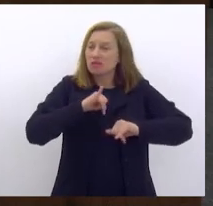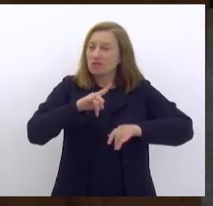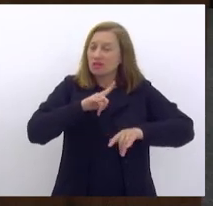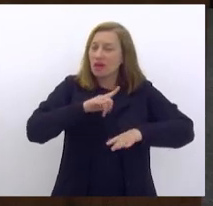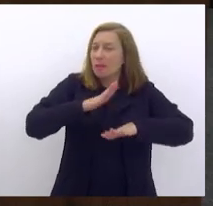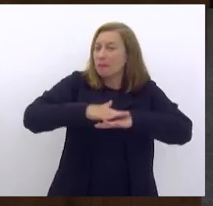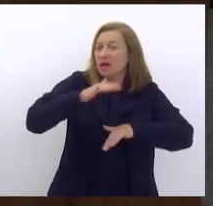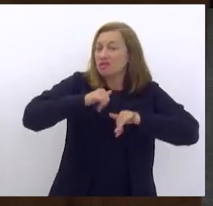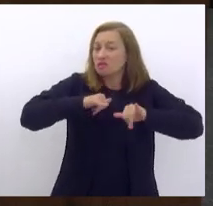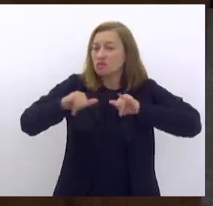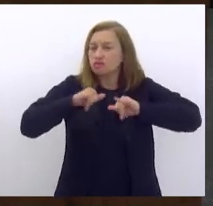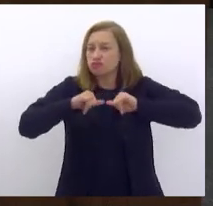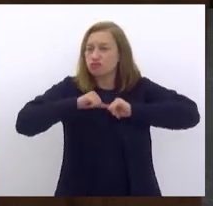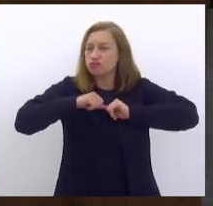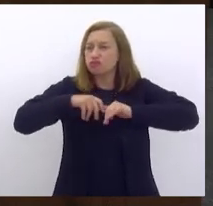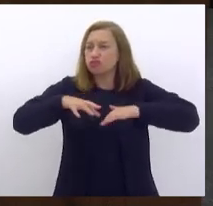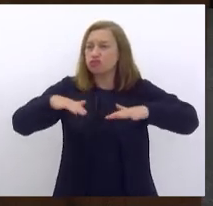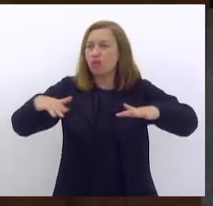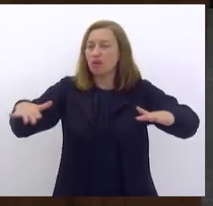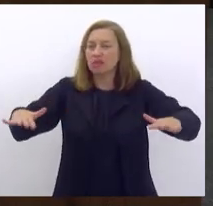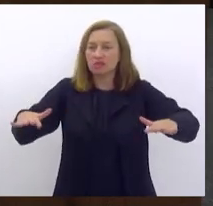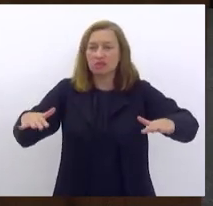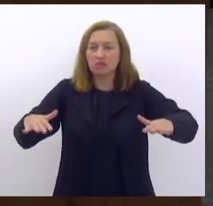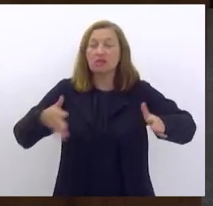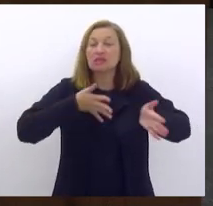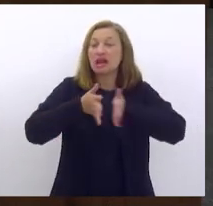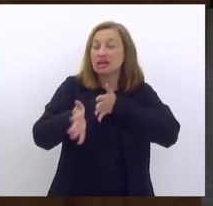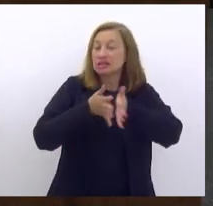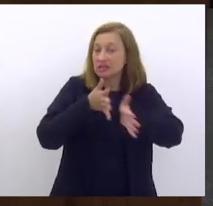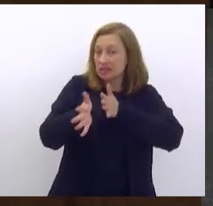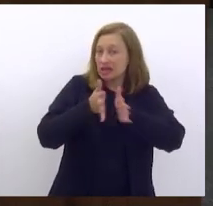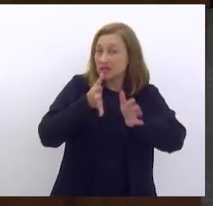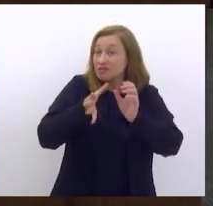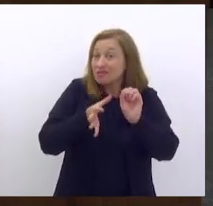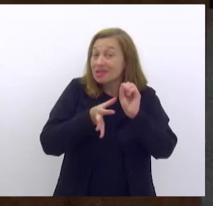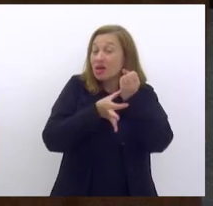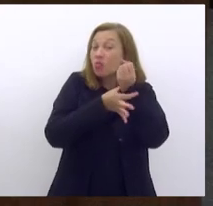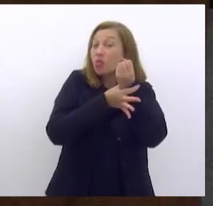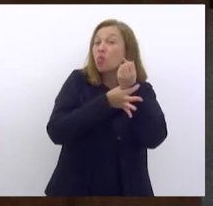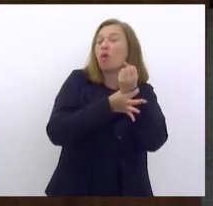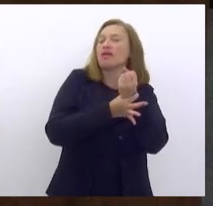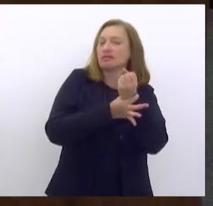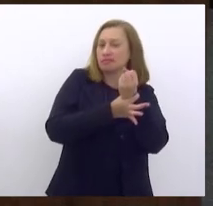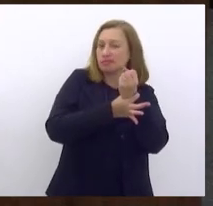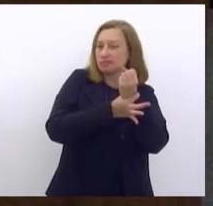essas informações e esse acesso garanta que